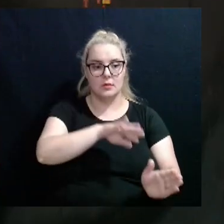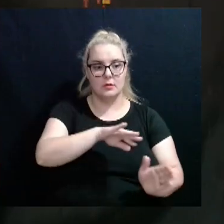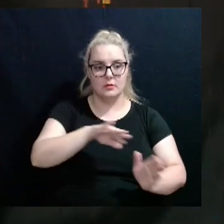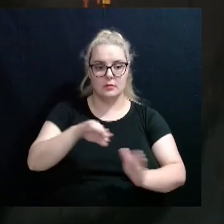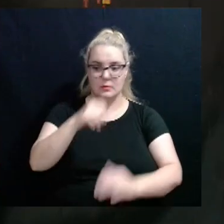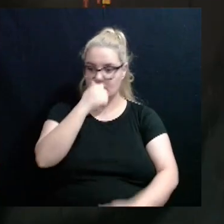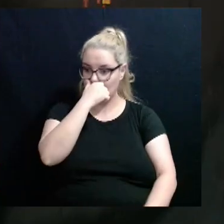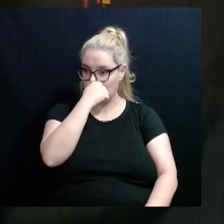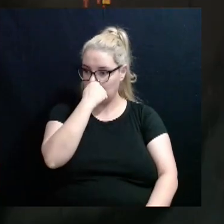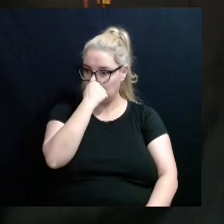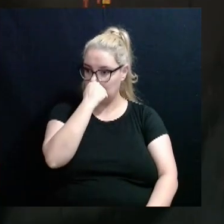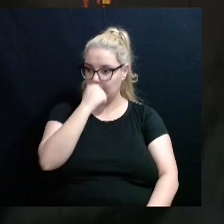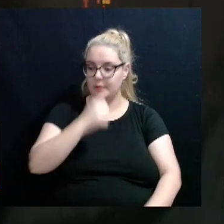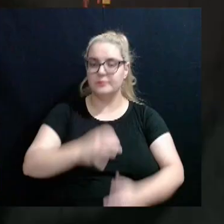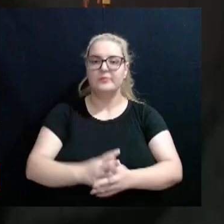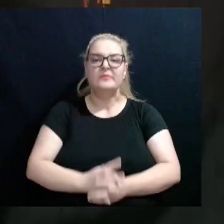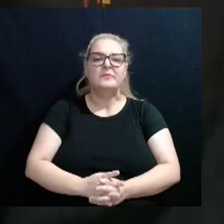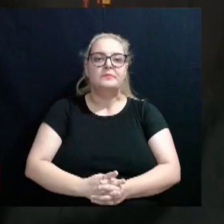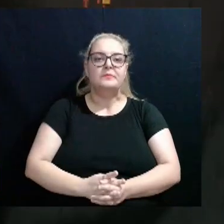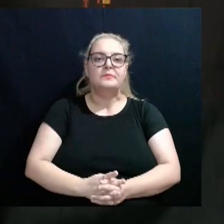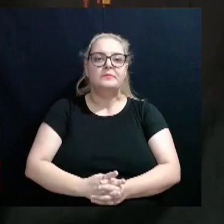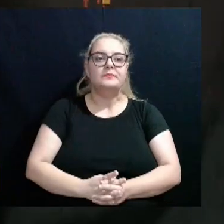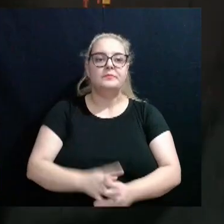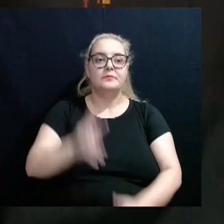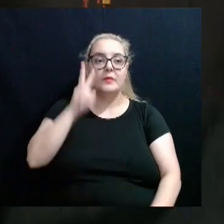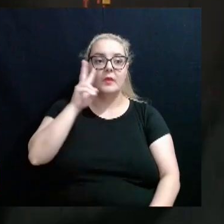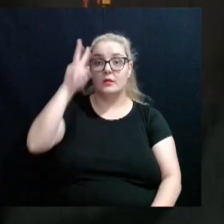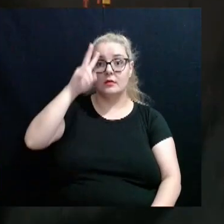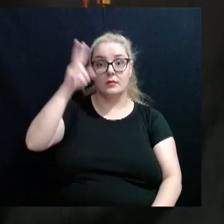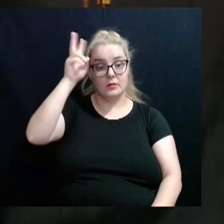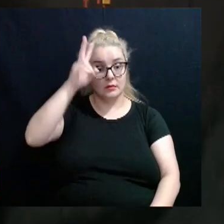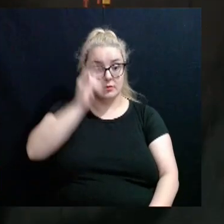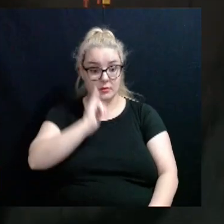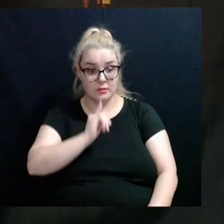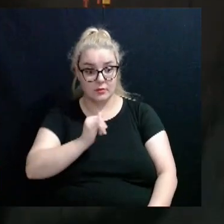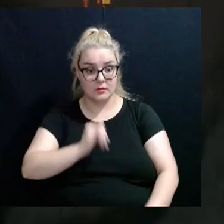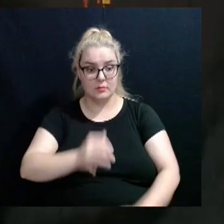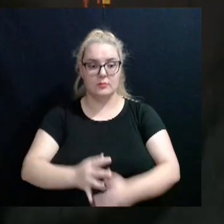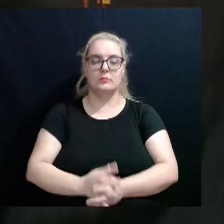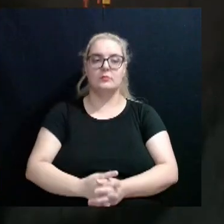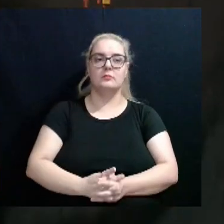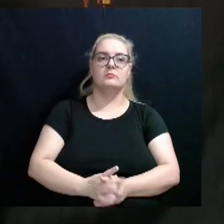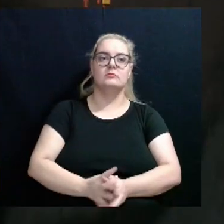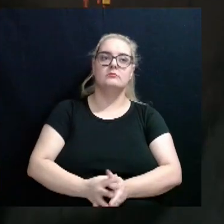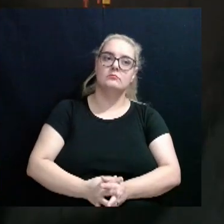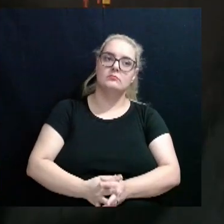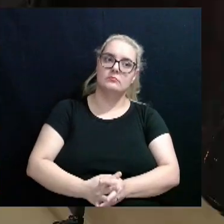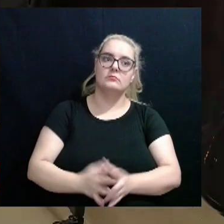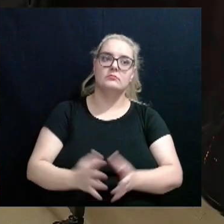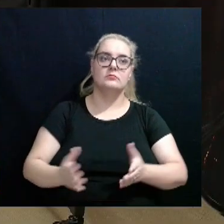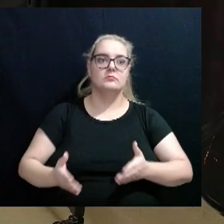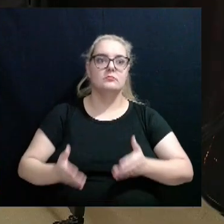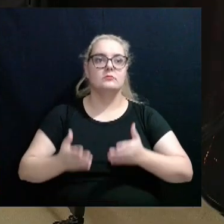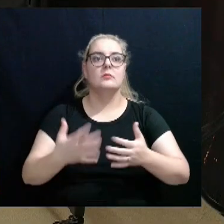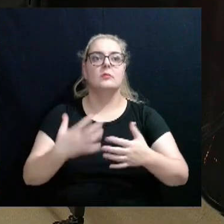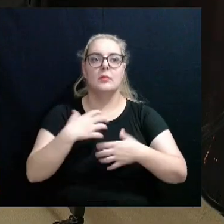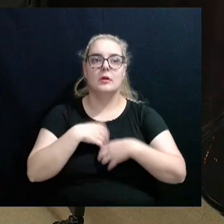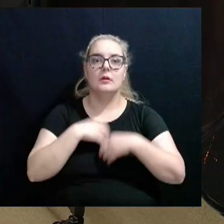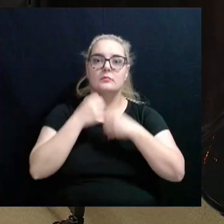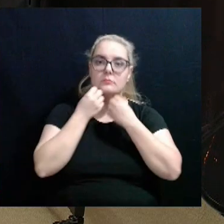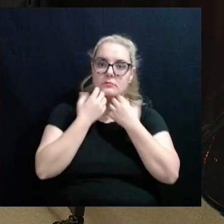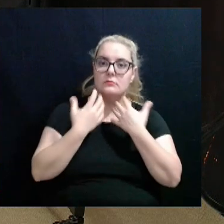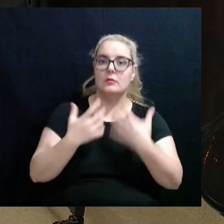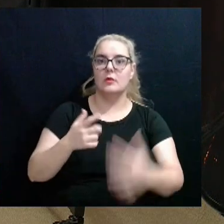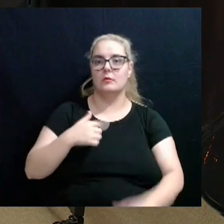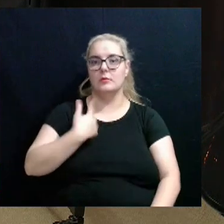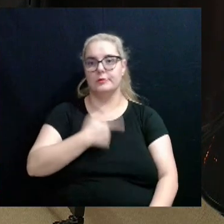Ver que temos história, contar as histórias, elas trazem uma sensação boa para a gente, porque a nossa vida,